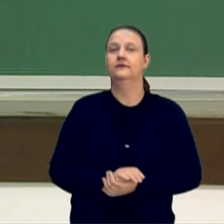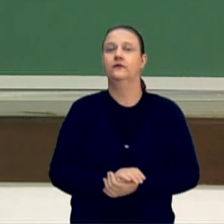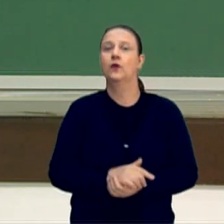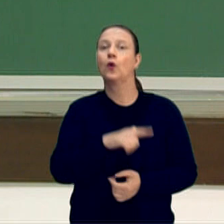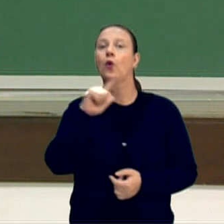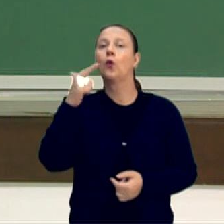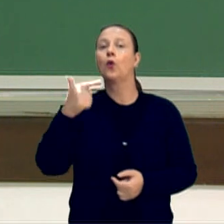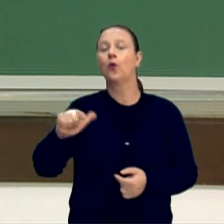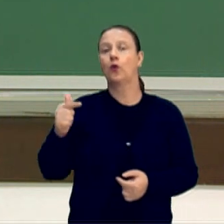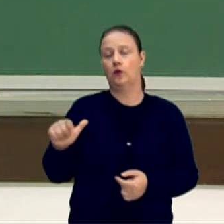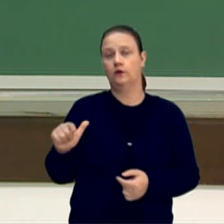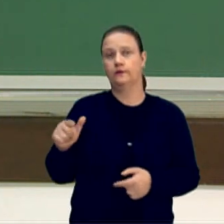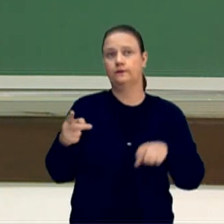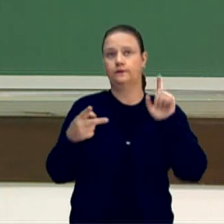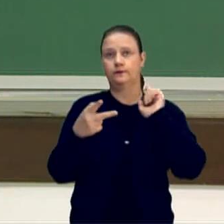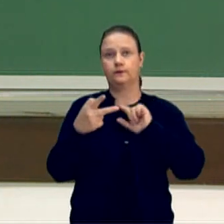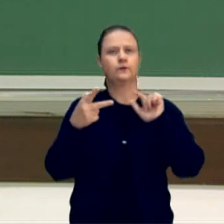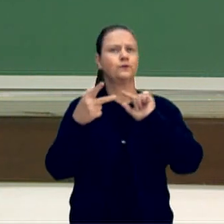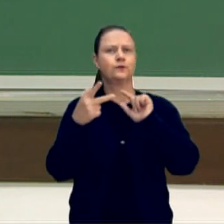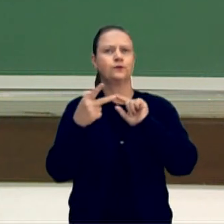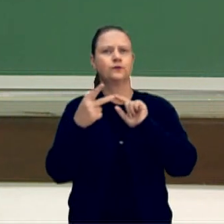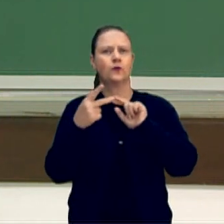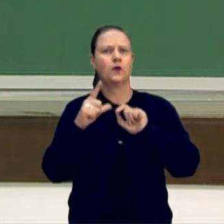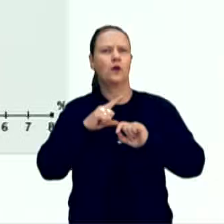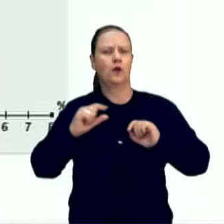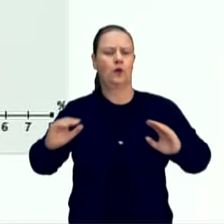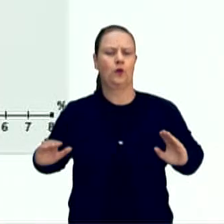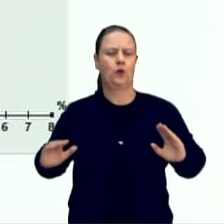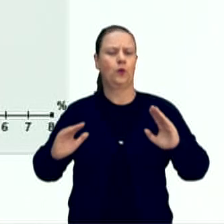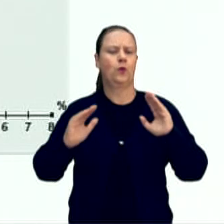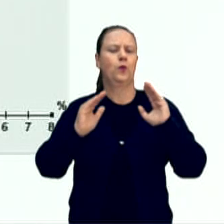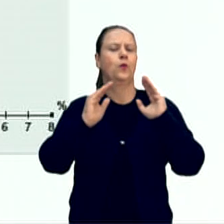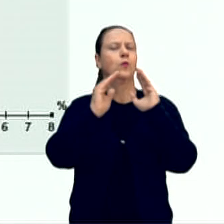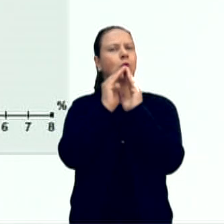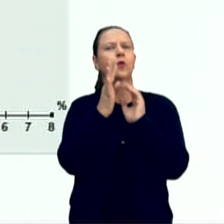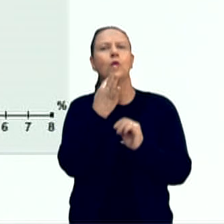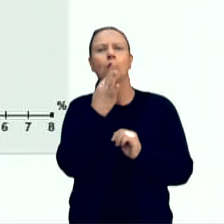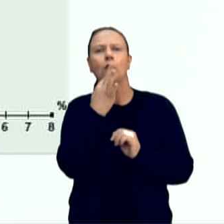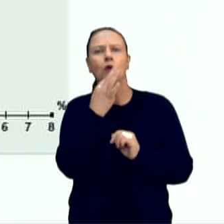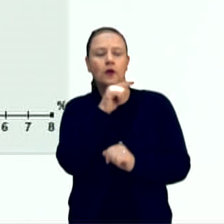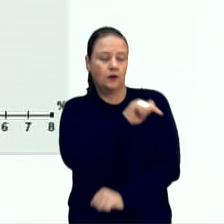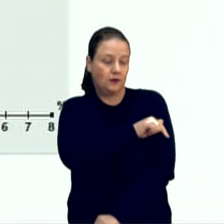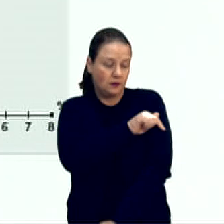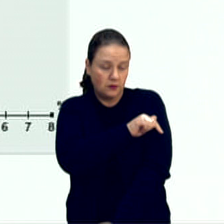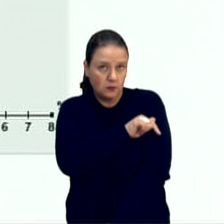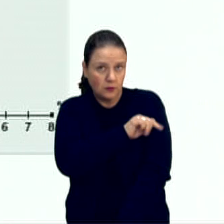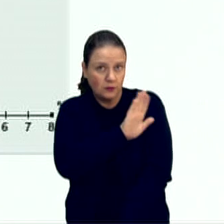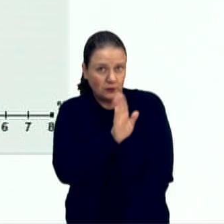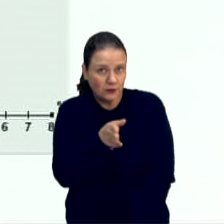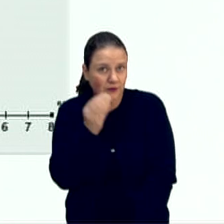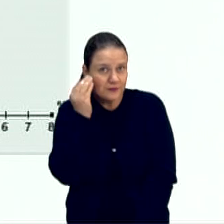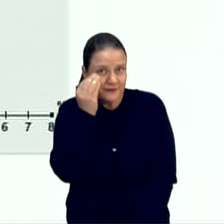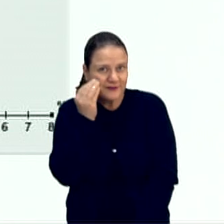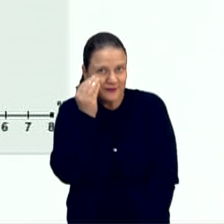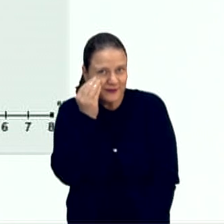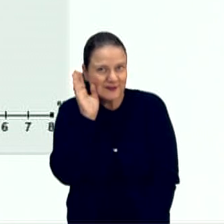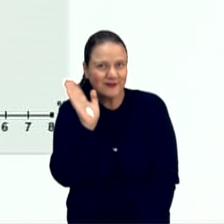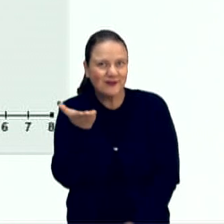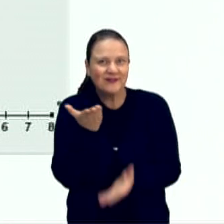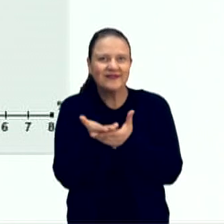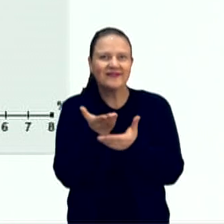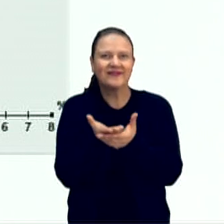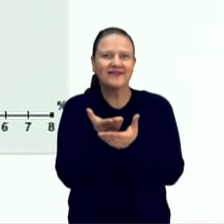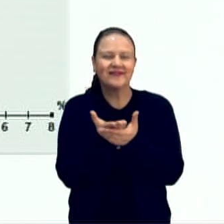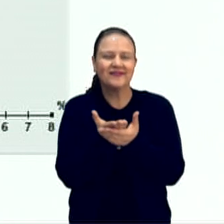Outro indicador interessante seriam as pirâmides etárias conhecidas de vocês do 7º ano. Certamente estudaram ano